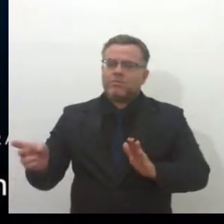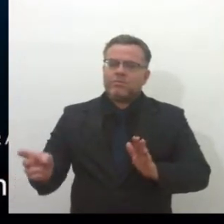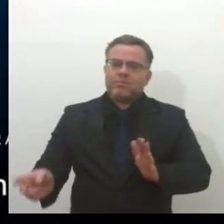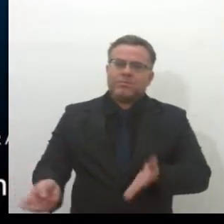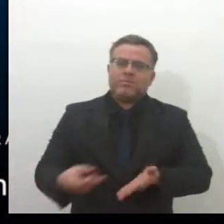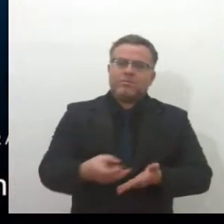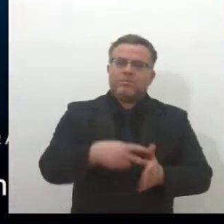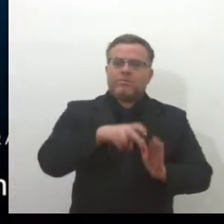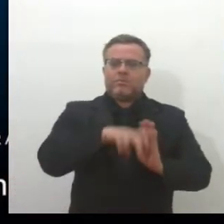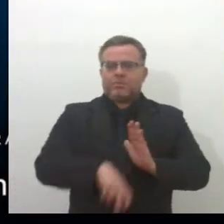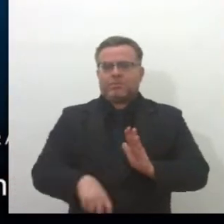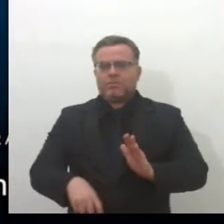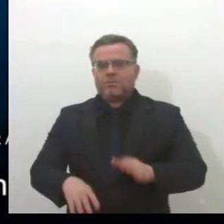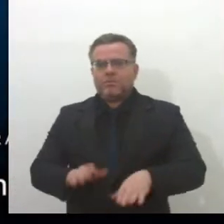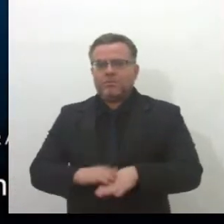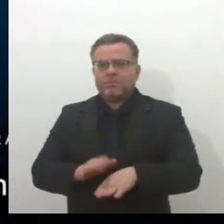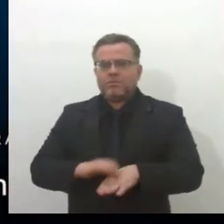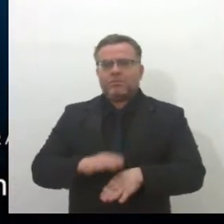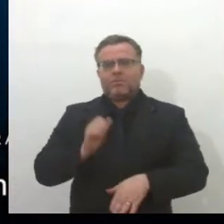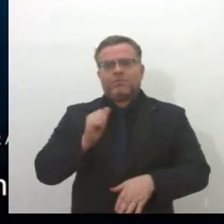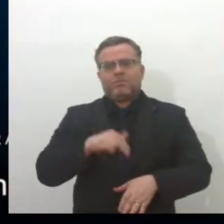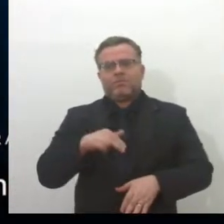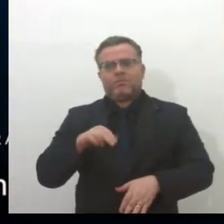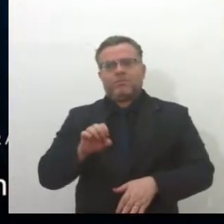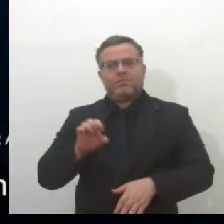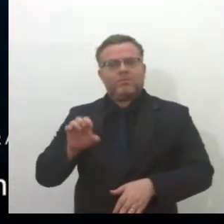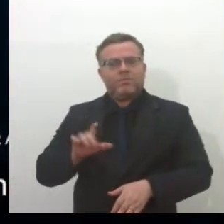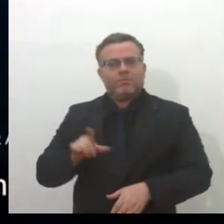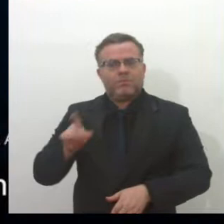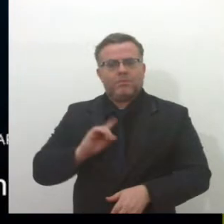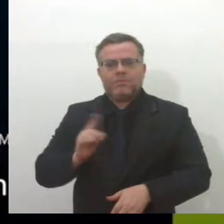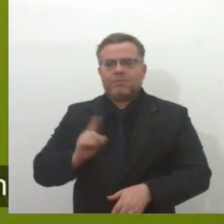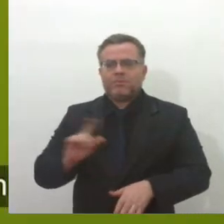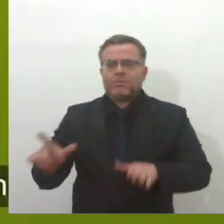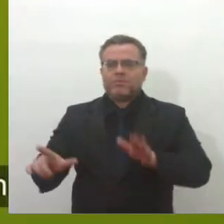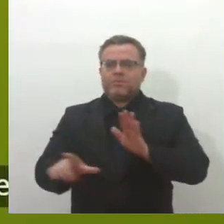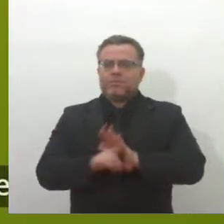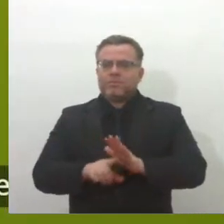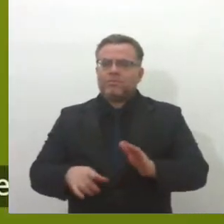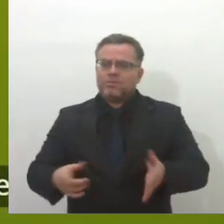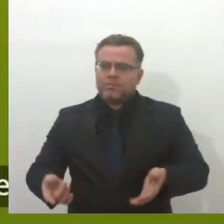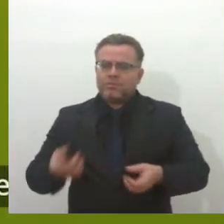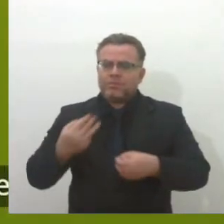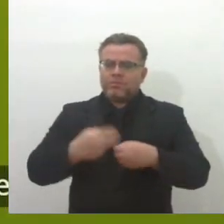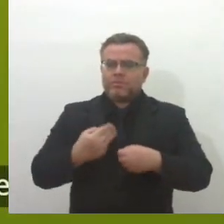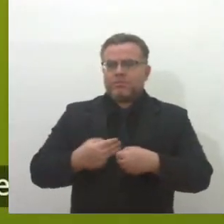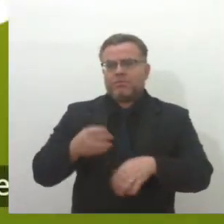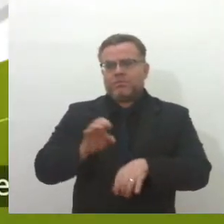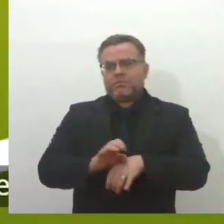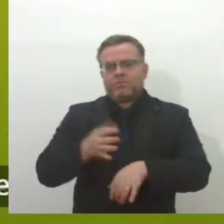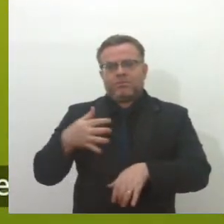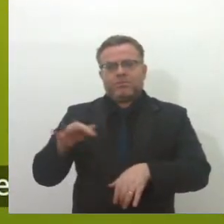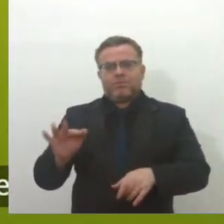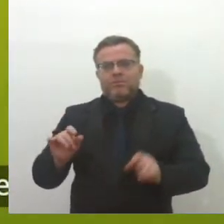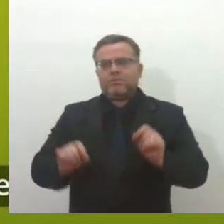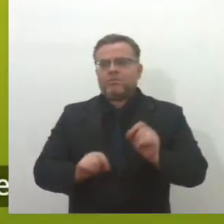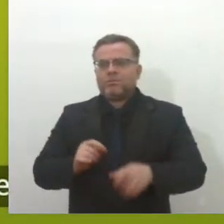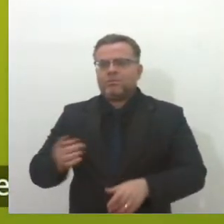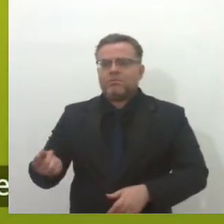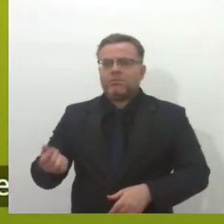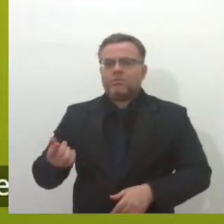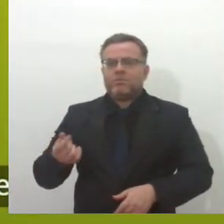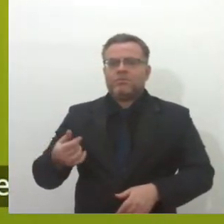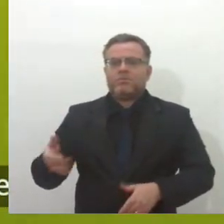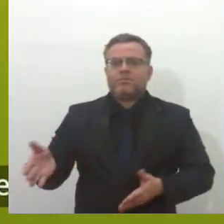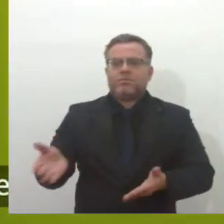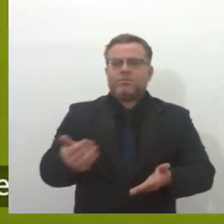pela ANEEL, mas sim por leis federais, estaduais e municipais. Esses valores são recolhidos pelas distribuidoras